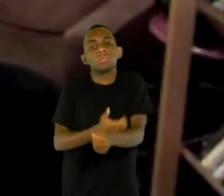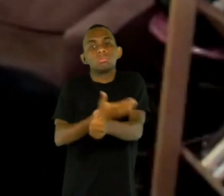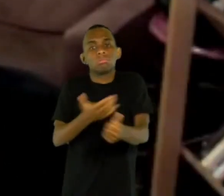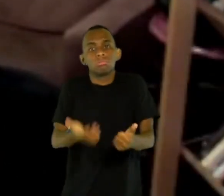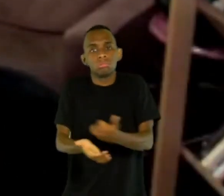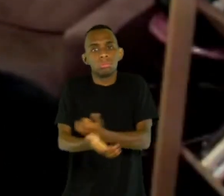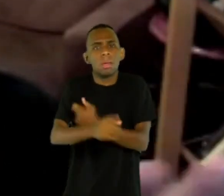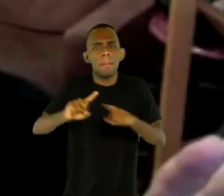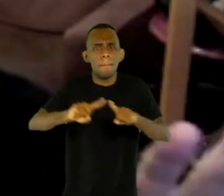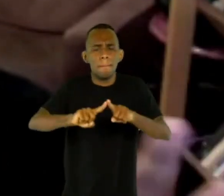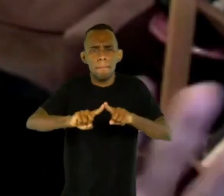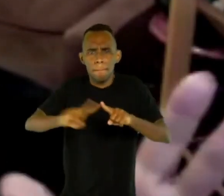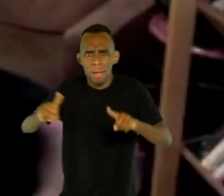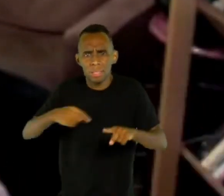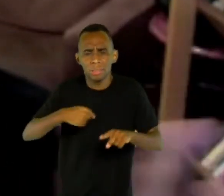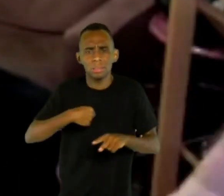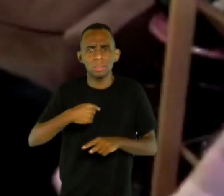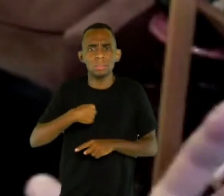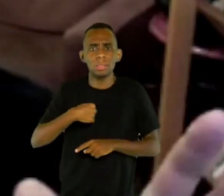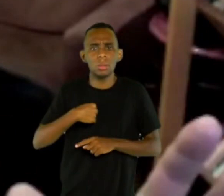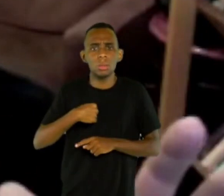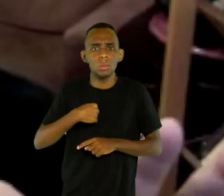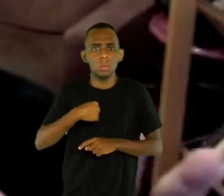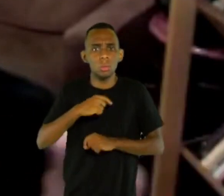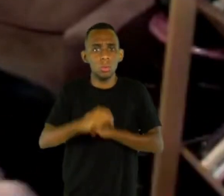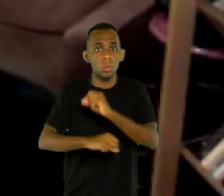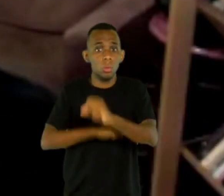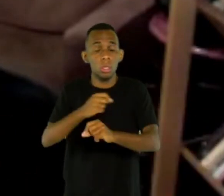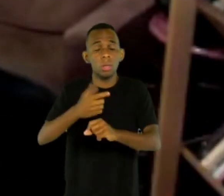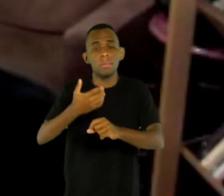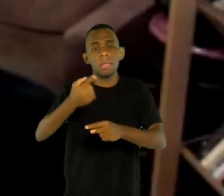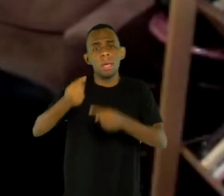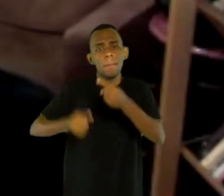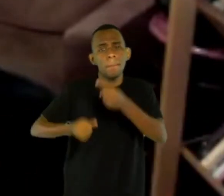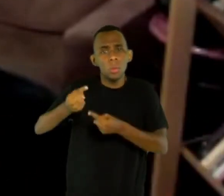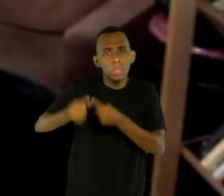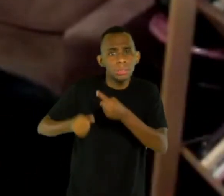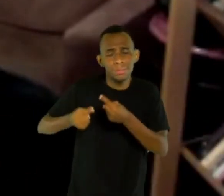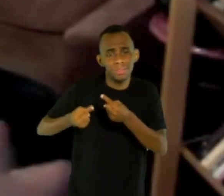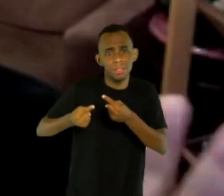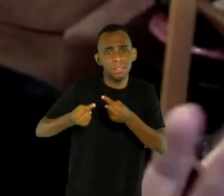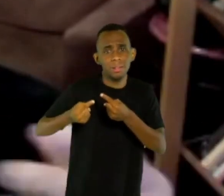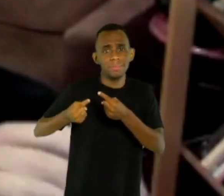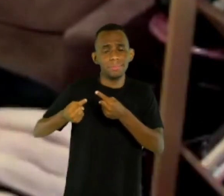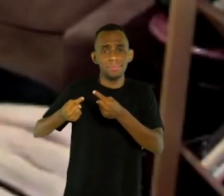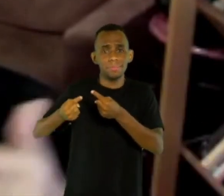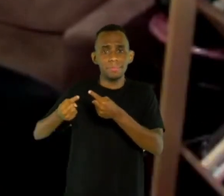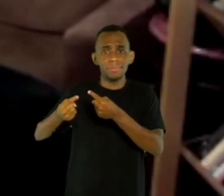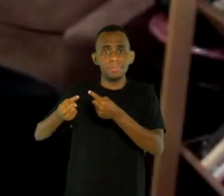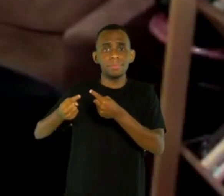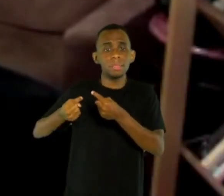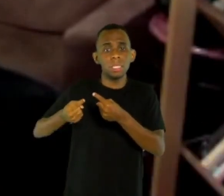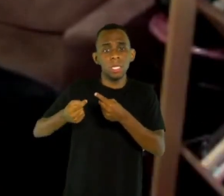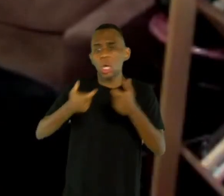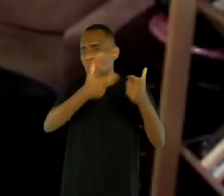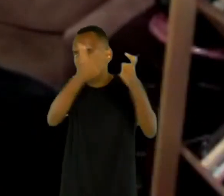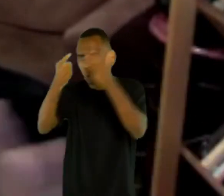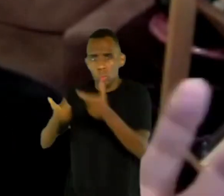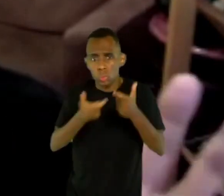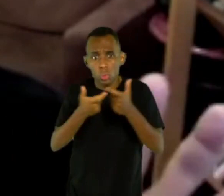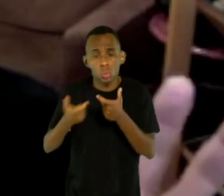falo porque a política é incidental, né? É incidental,